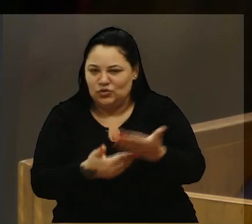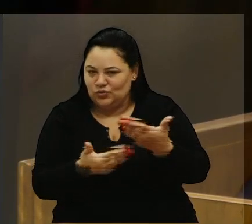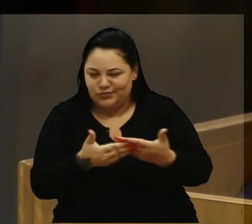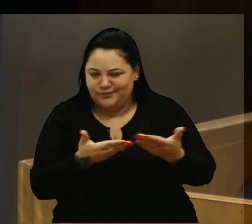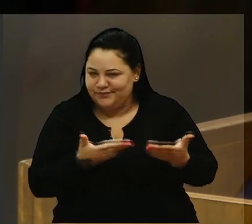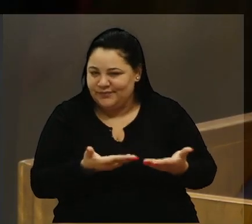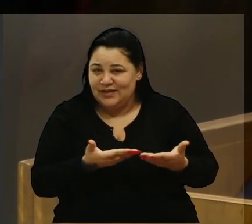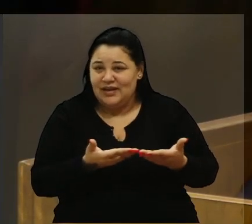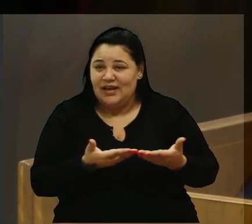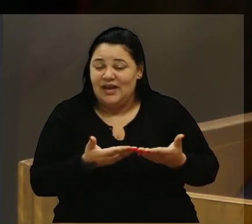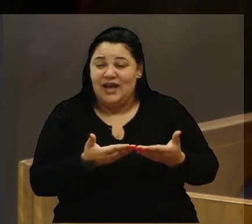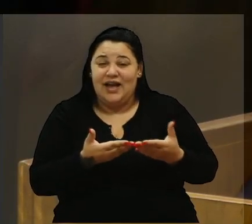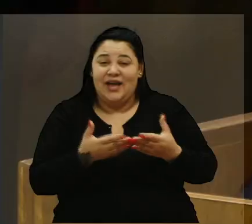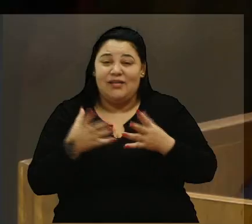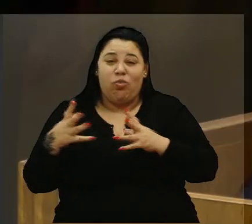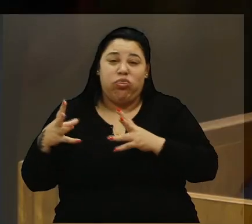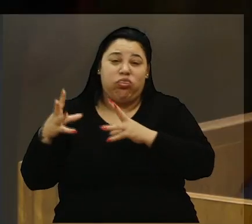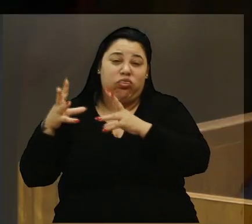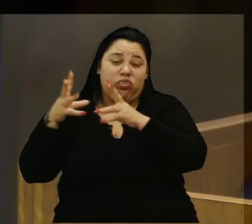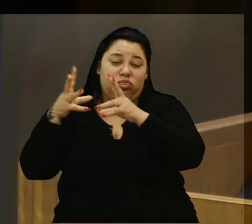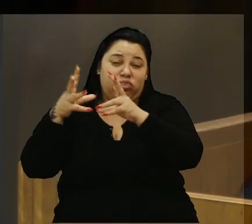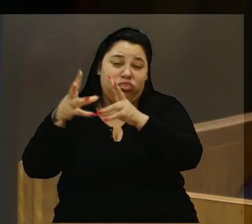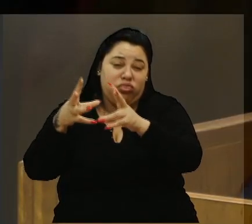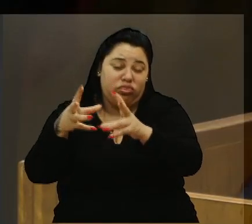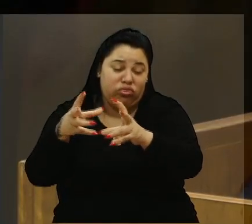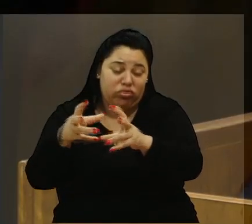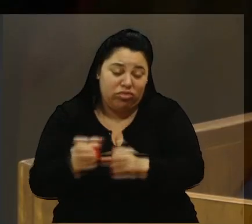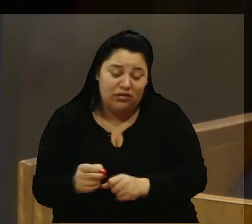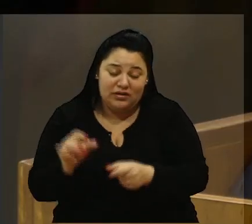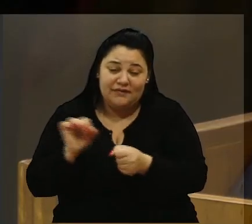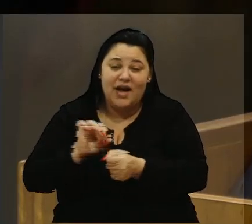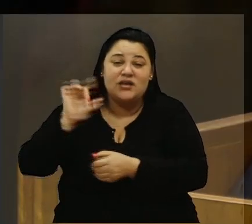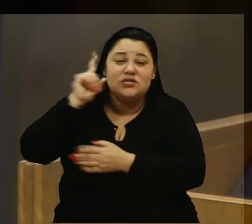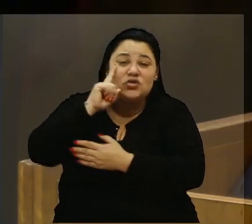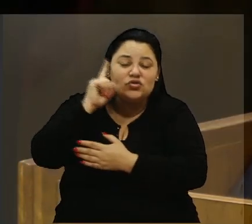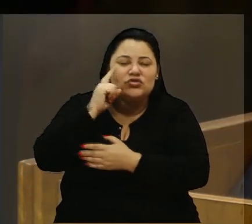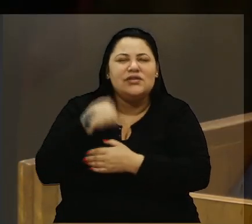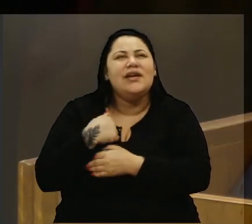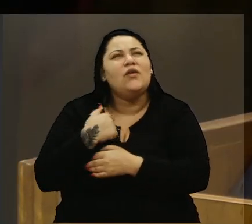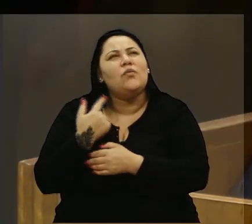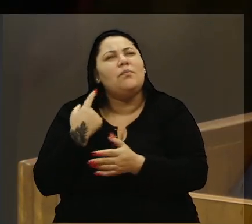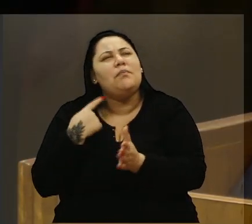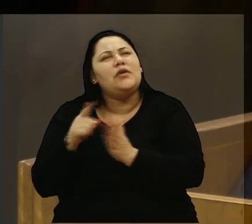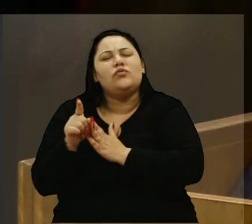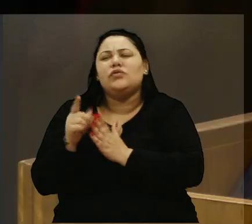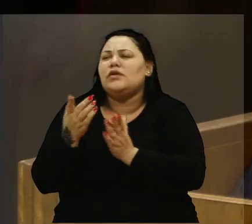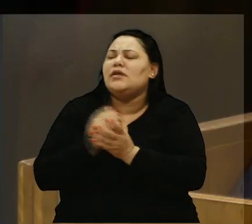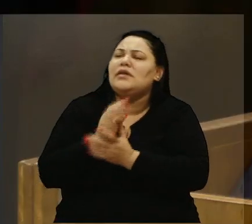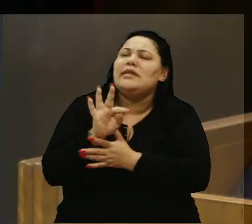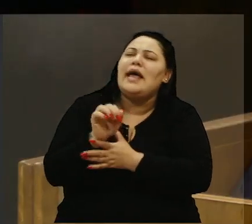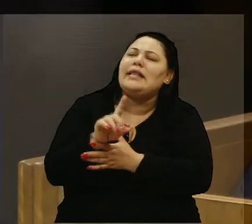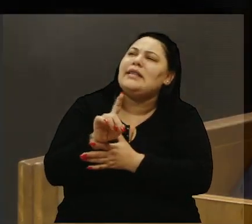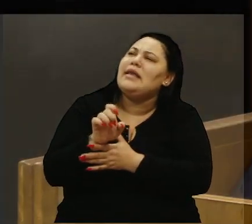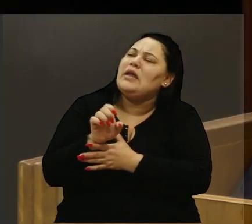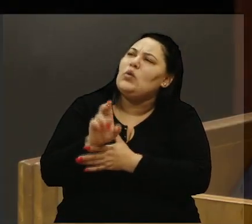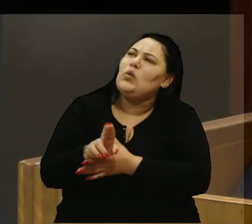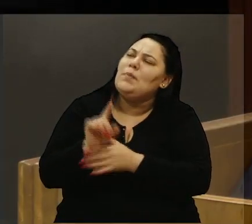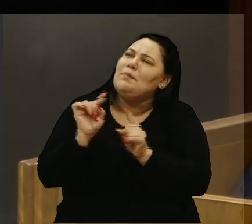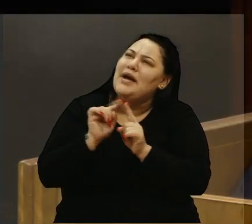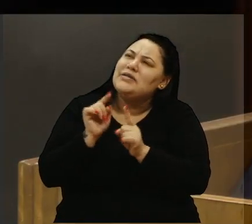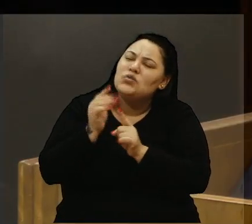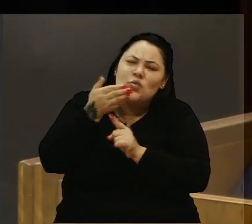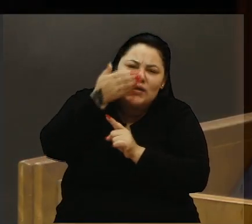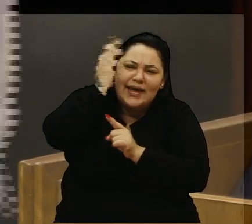essa montoeira de exames que são feitos, repetidos, né? E aí eu perguntei, Tadeucci, o Guerra não tinha